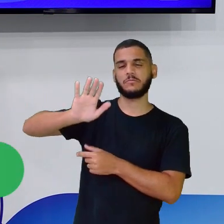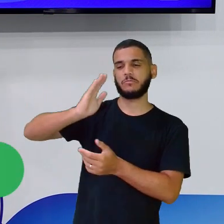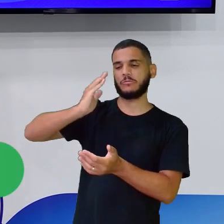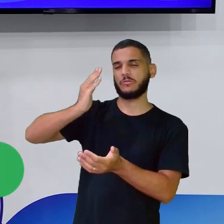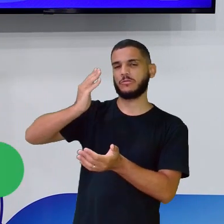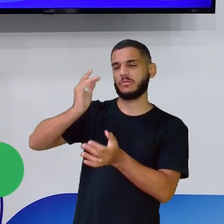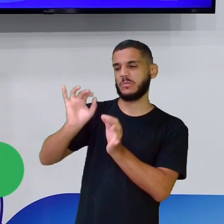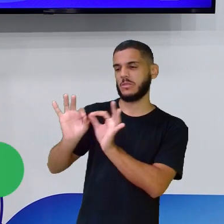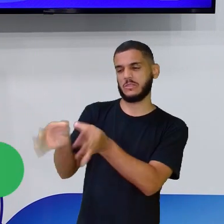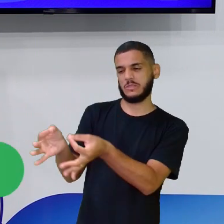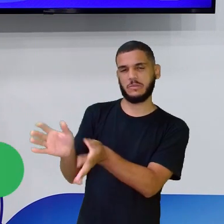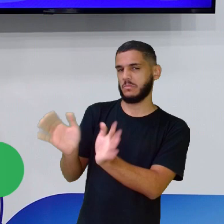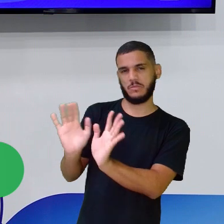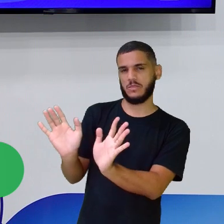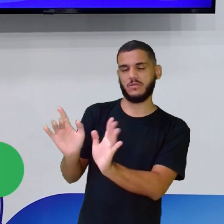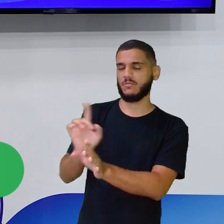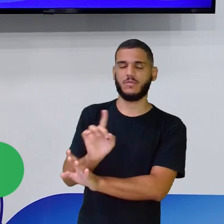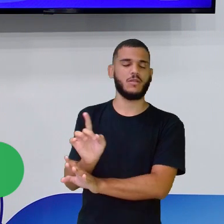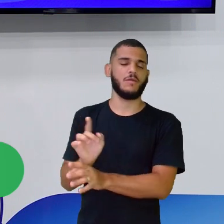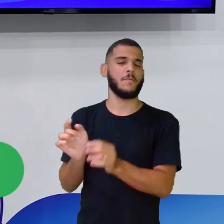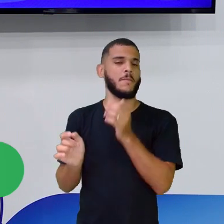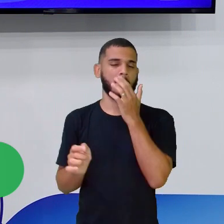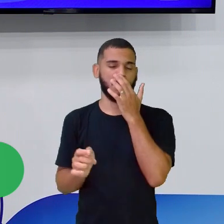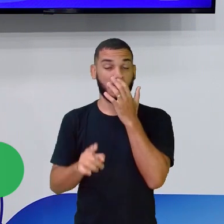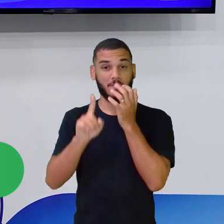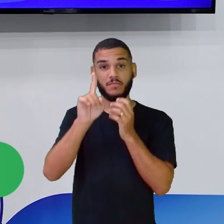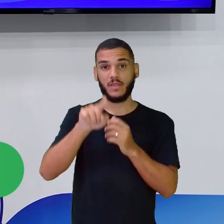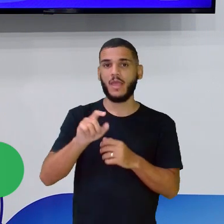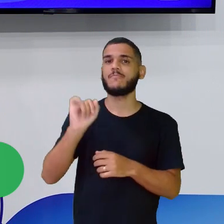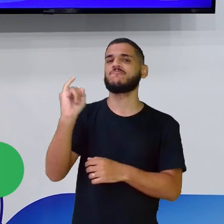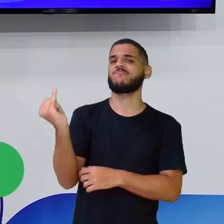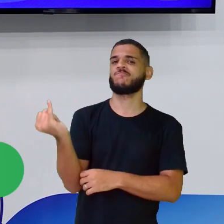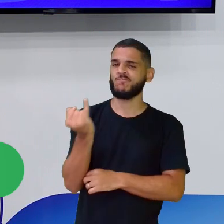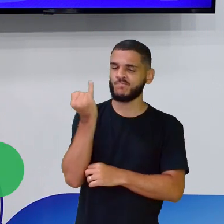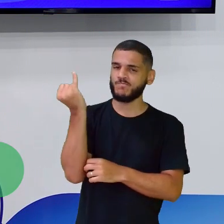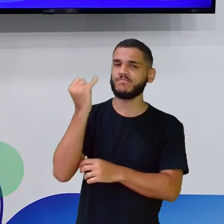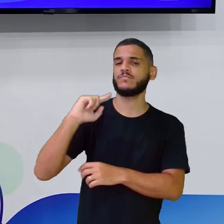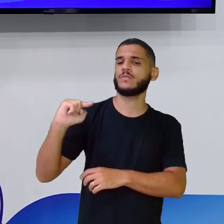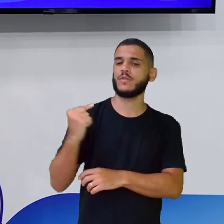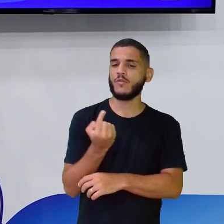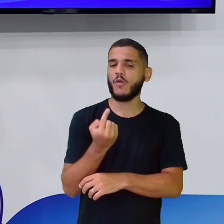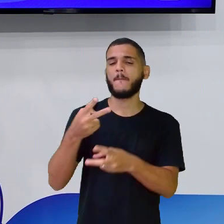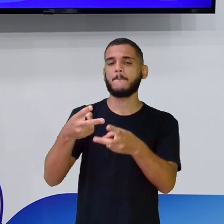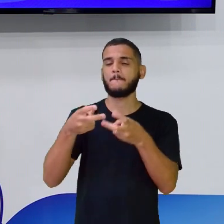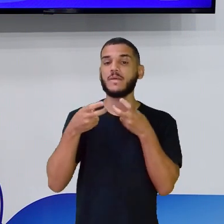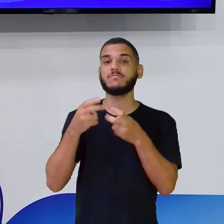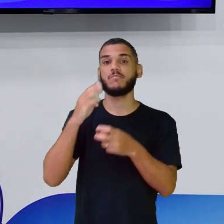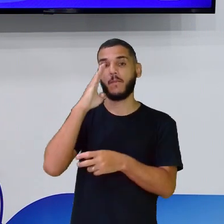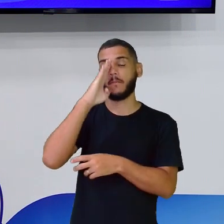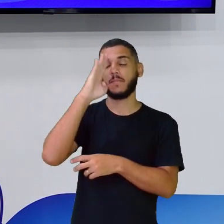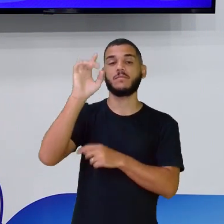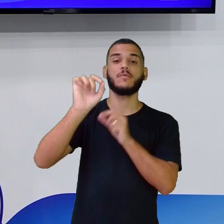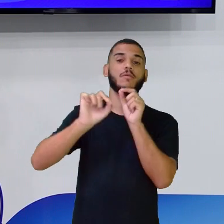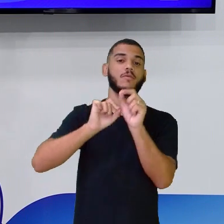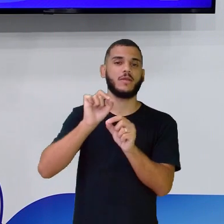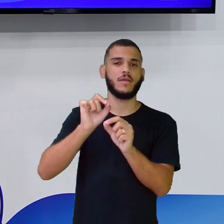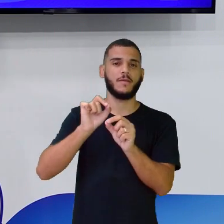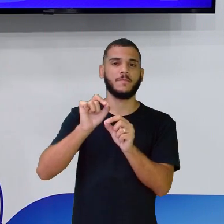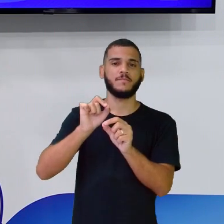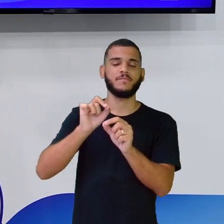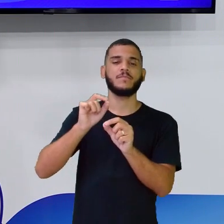quaisquer não, hein? Figuras são elementos importantíssimos que a gente encontra principalmente